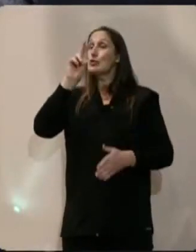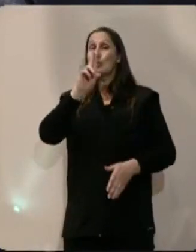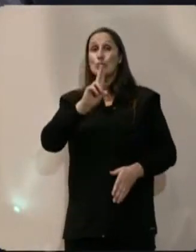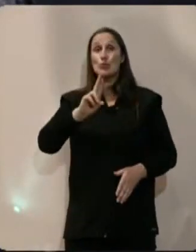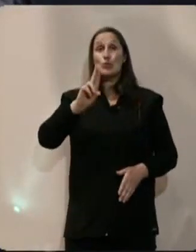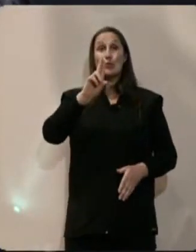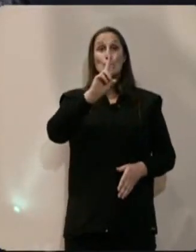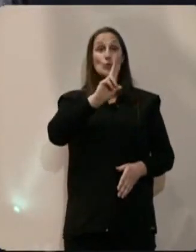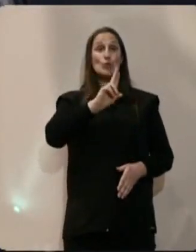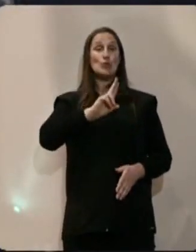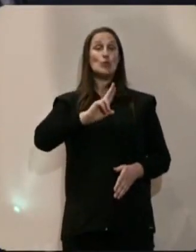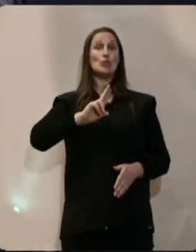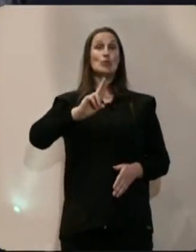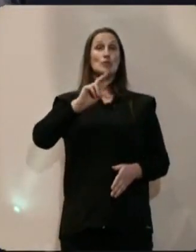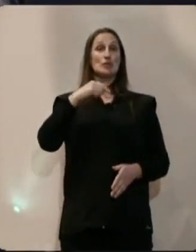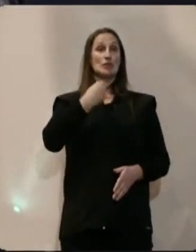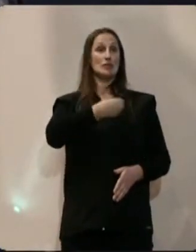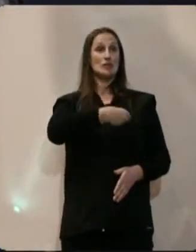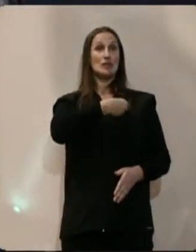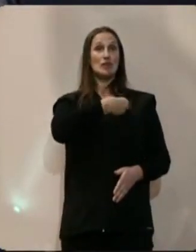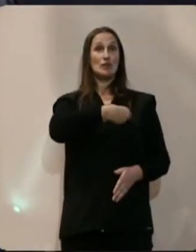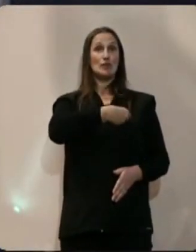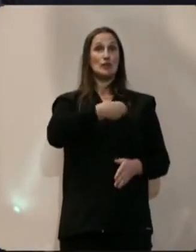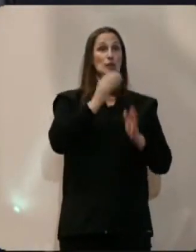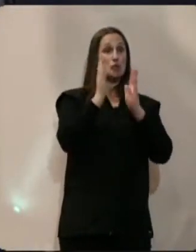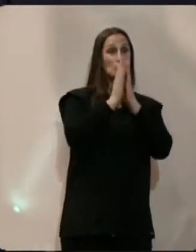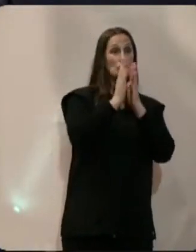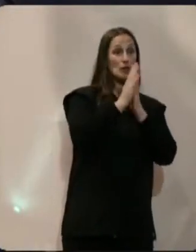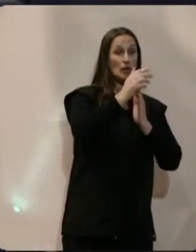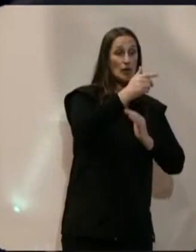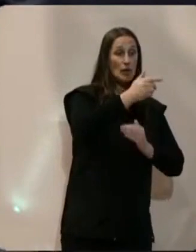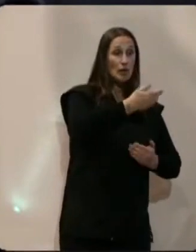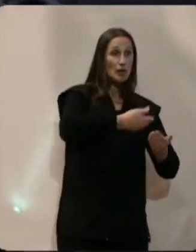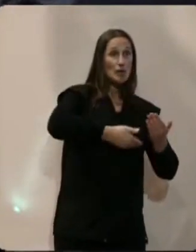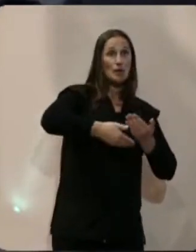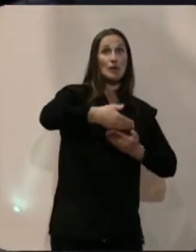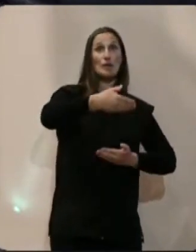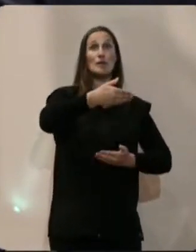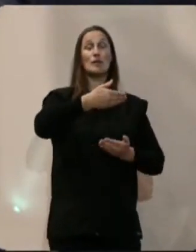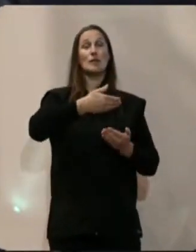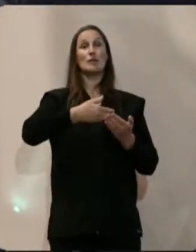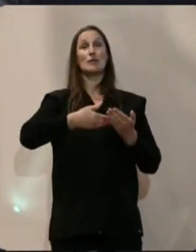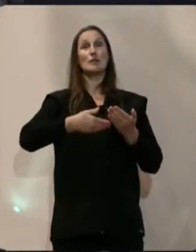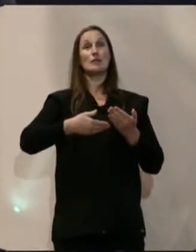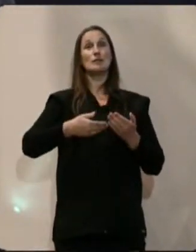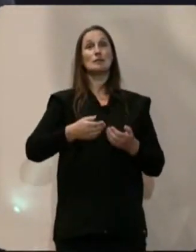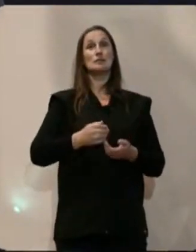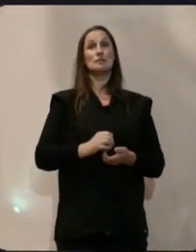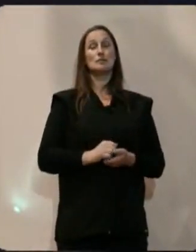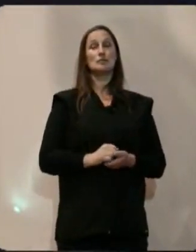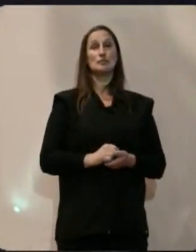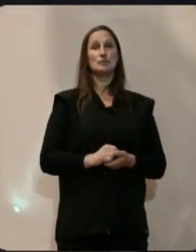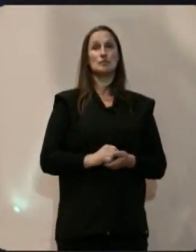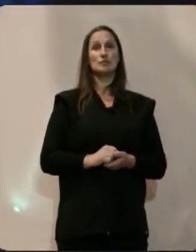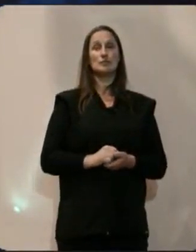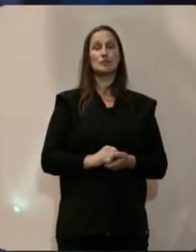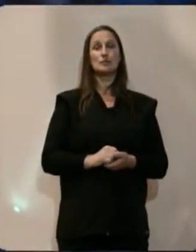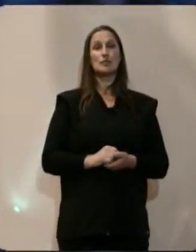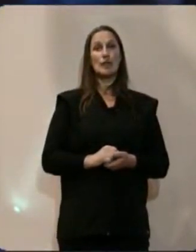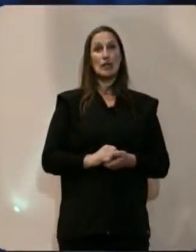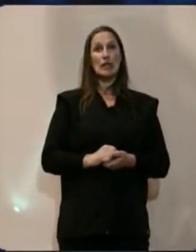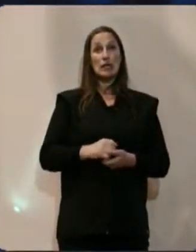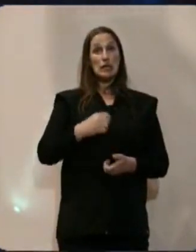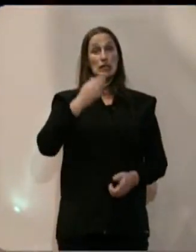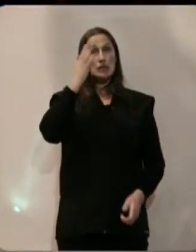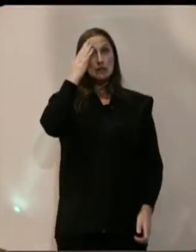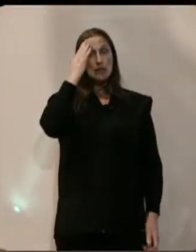orar a favor de pessoas que nós nem imaginávamos que deveríamos orar. Em alguns momentos da minha vida